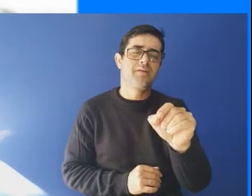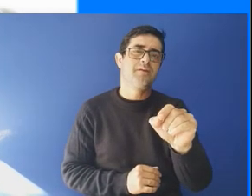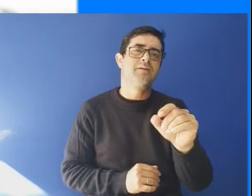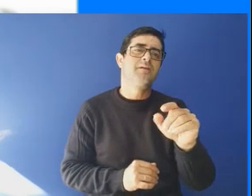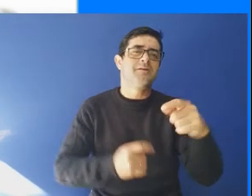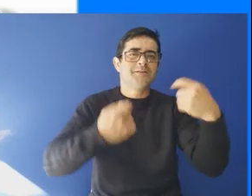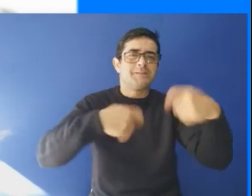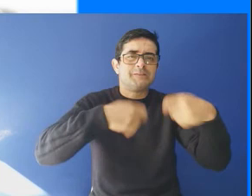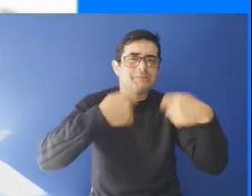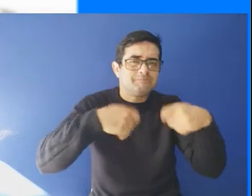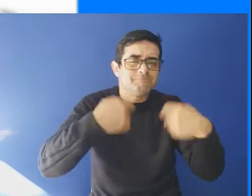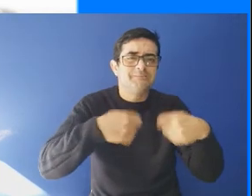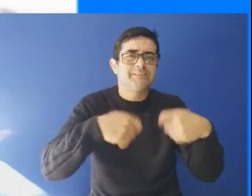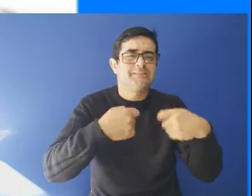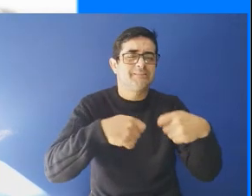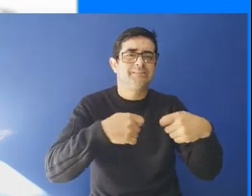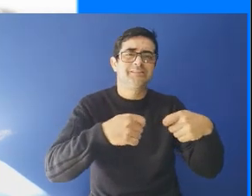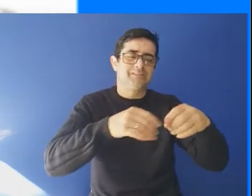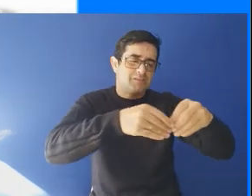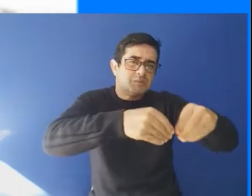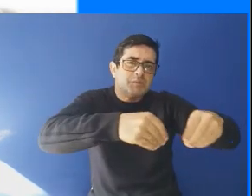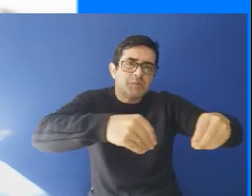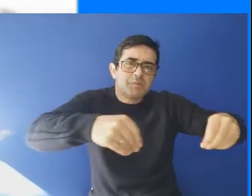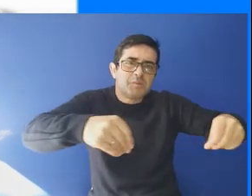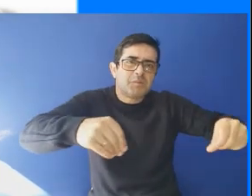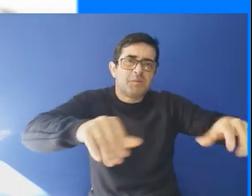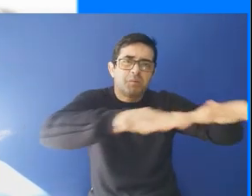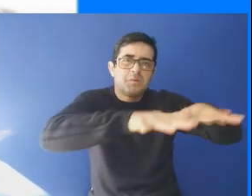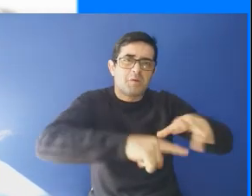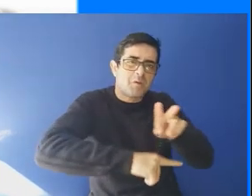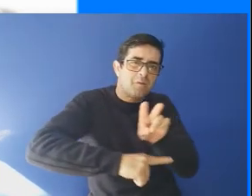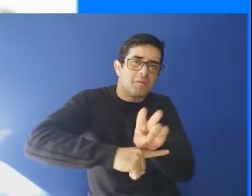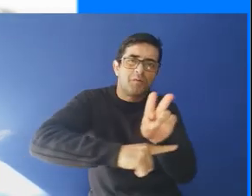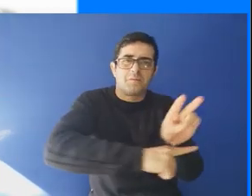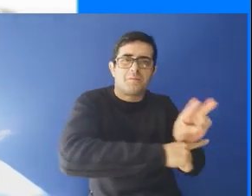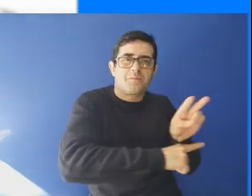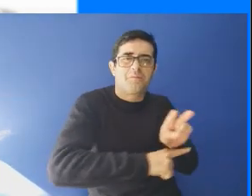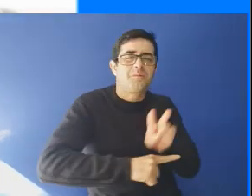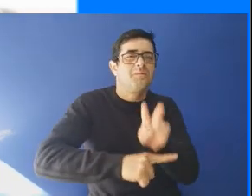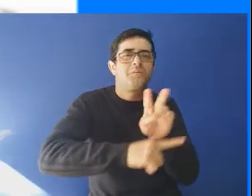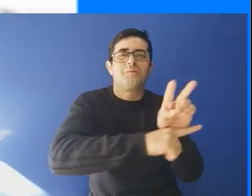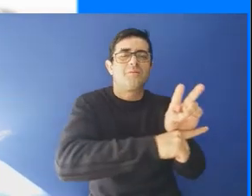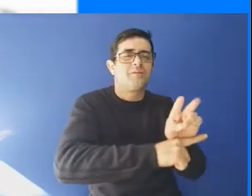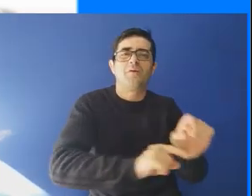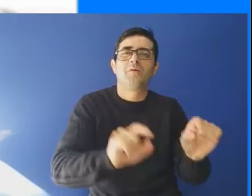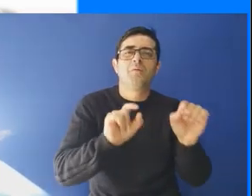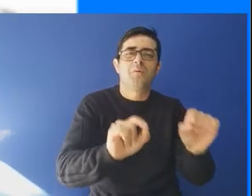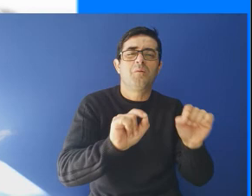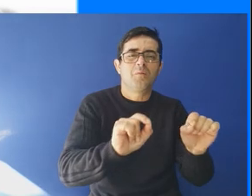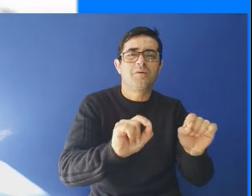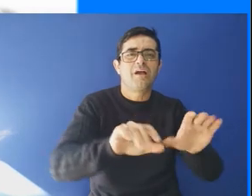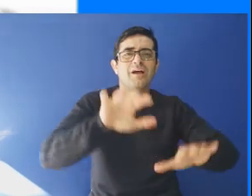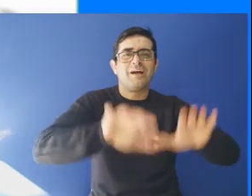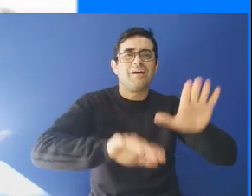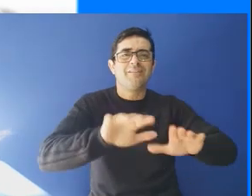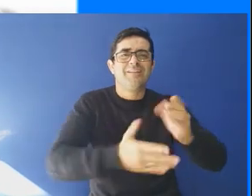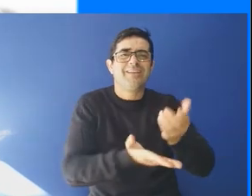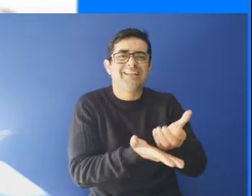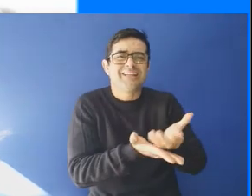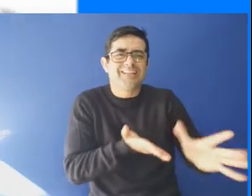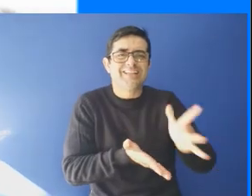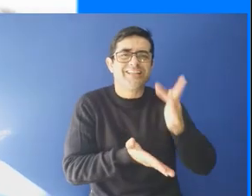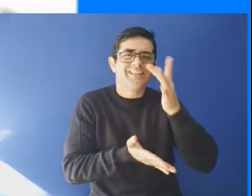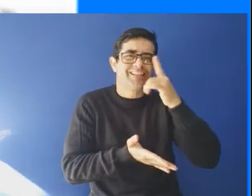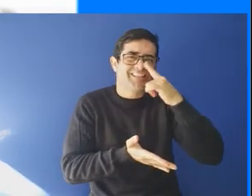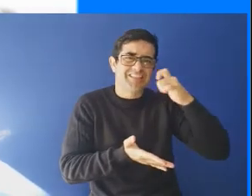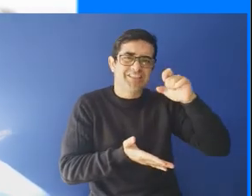gerenciar adequadamente o solo. Entre os vários impactos, nós podemos destacar a deposição contínua